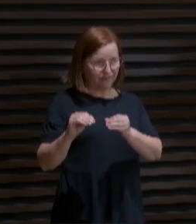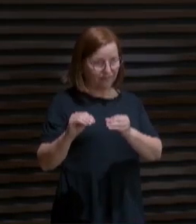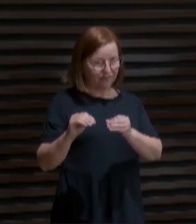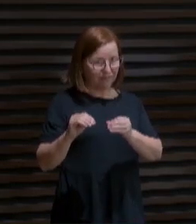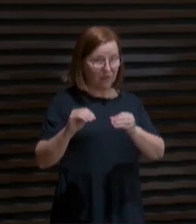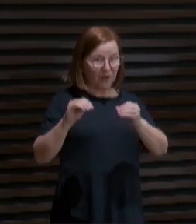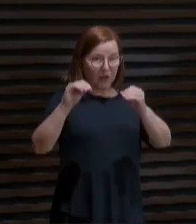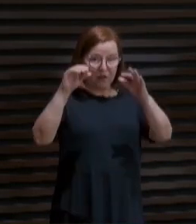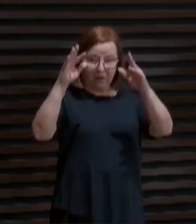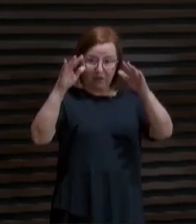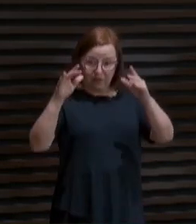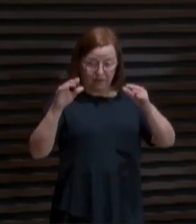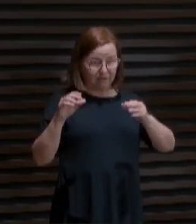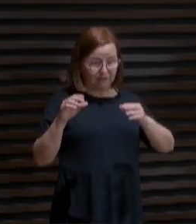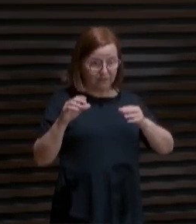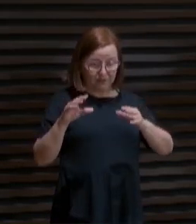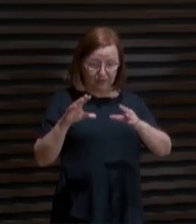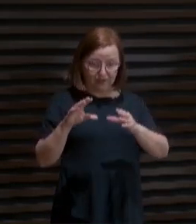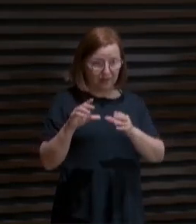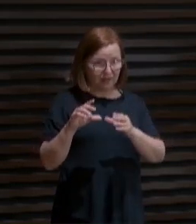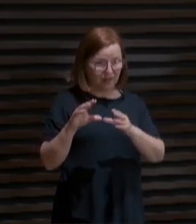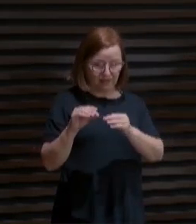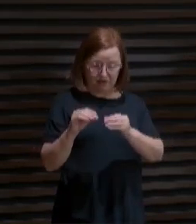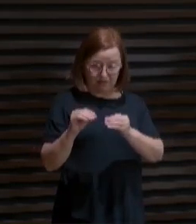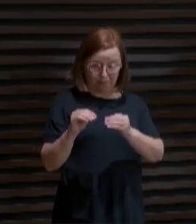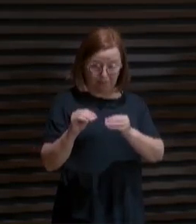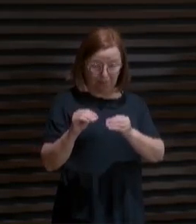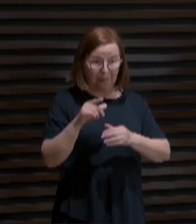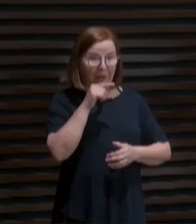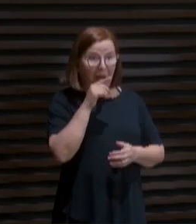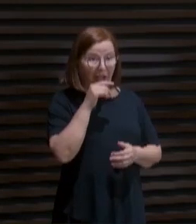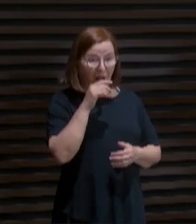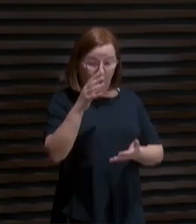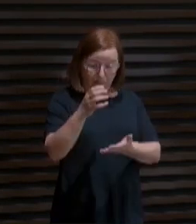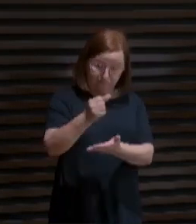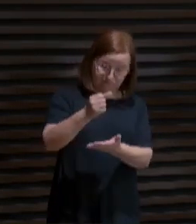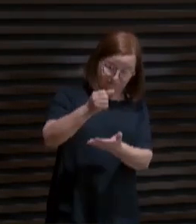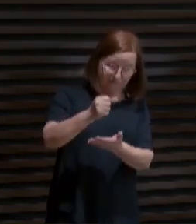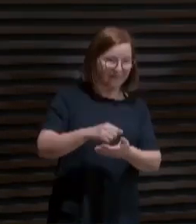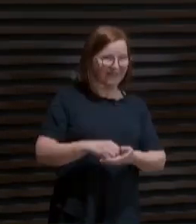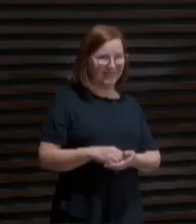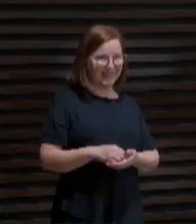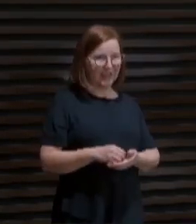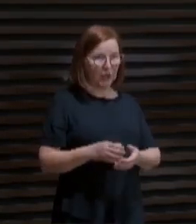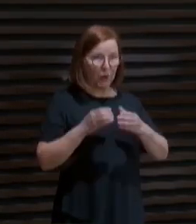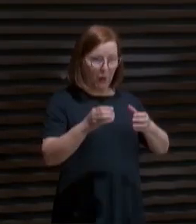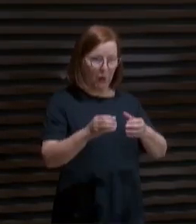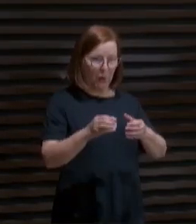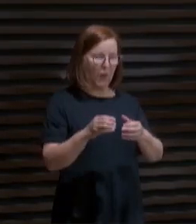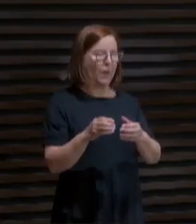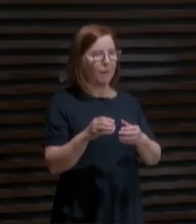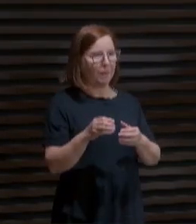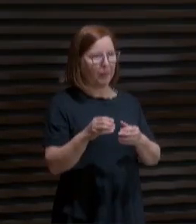dela espremeu numa taça cheia de água. Ele botou um novelo e disse assim: